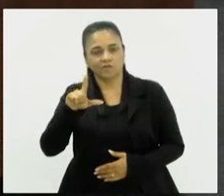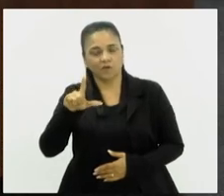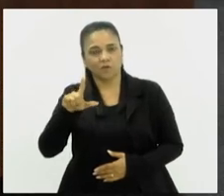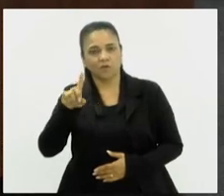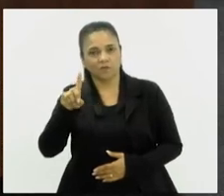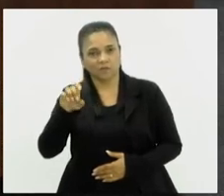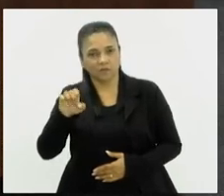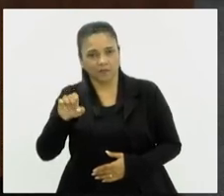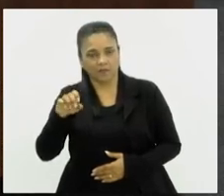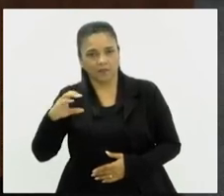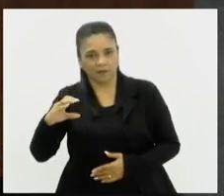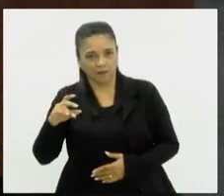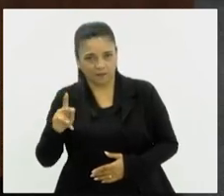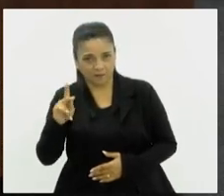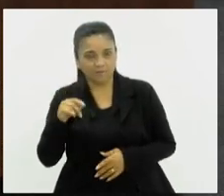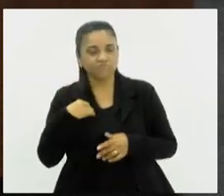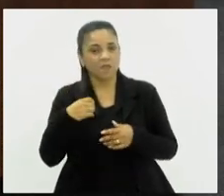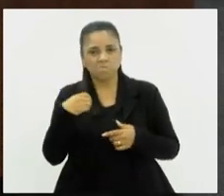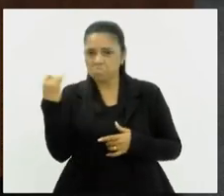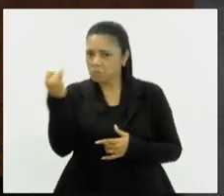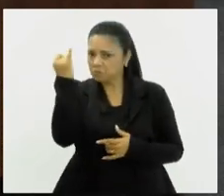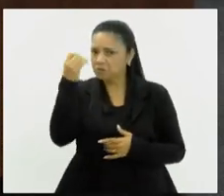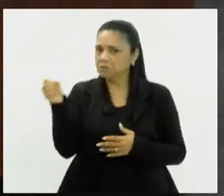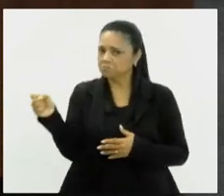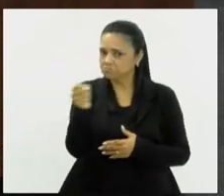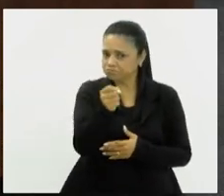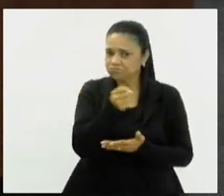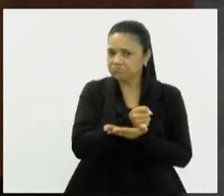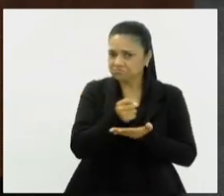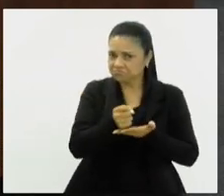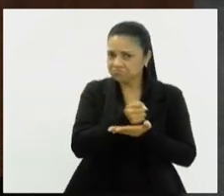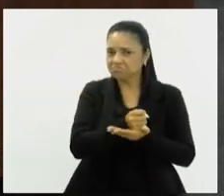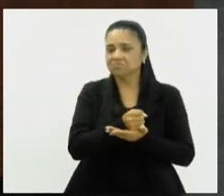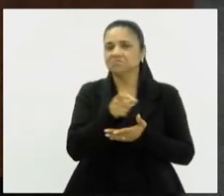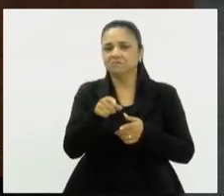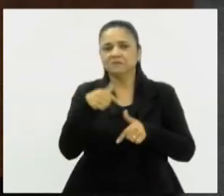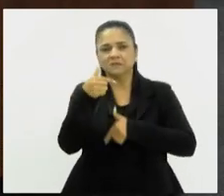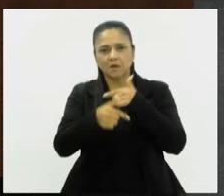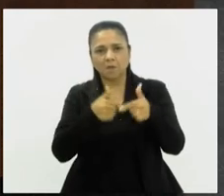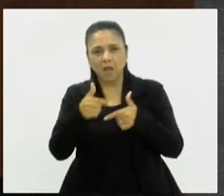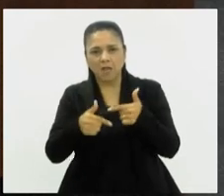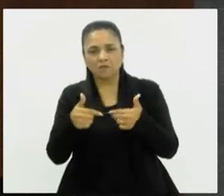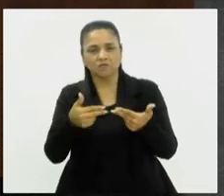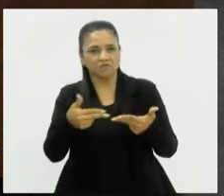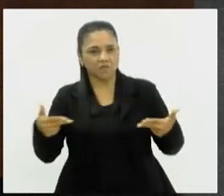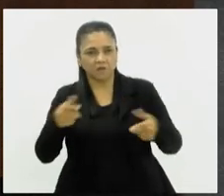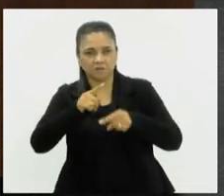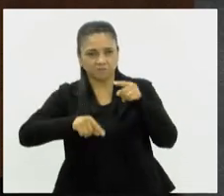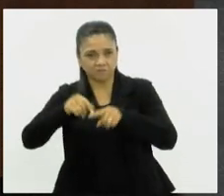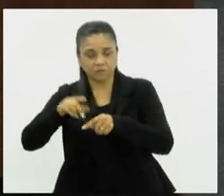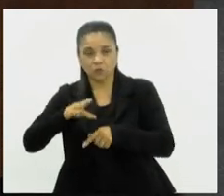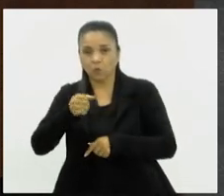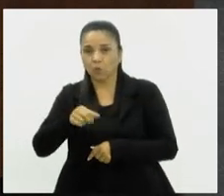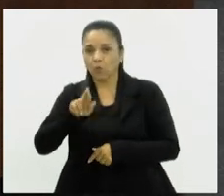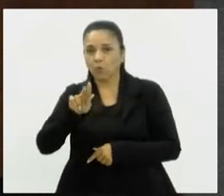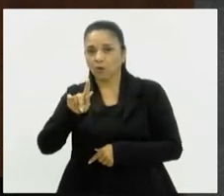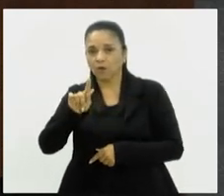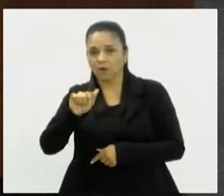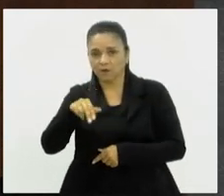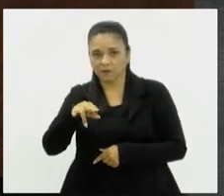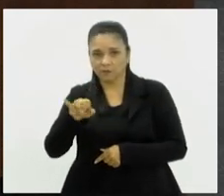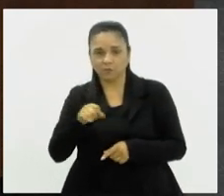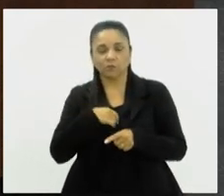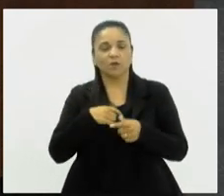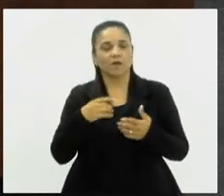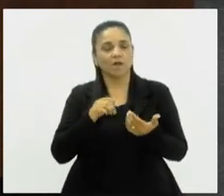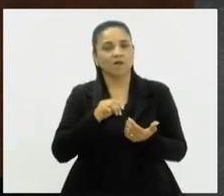gera emprego, muito emprego, e trabalha com produtos orgânicos, valoriza os artesãos, os